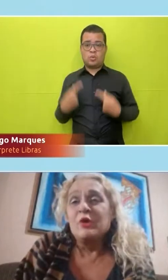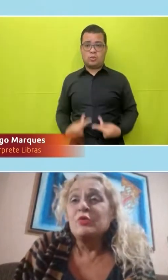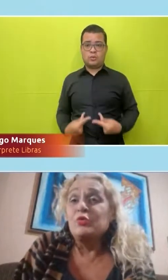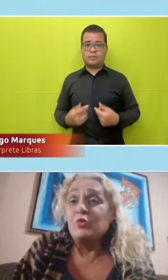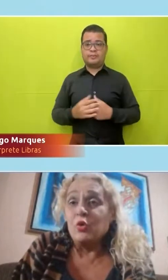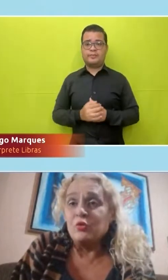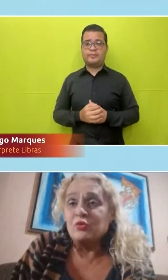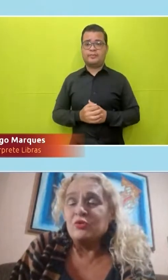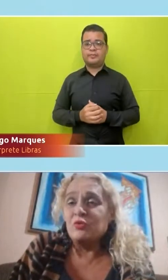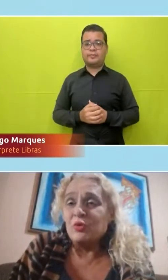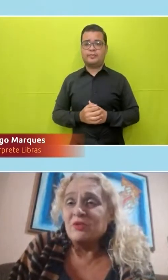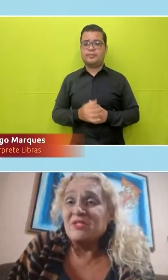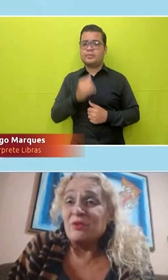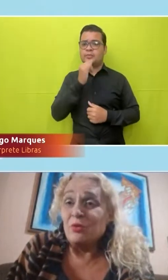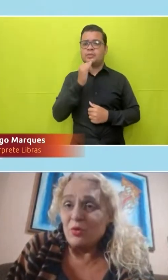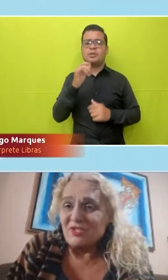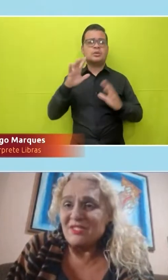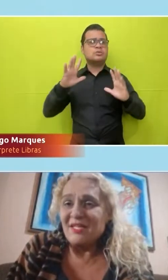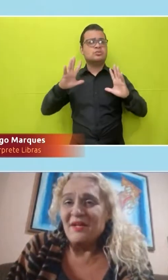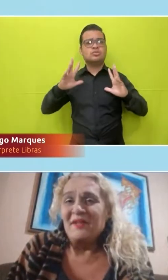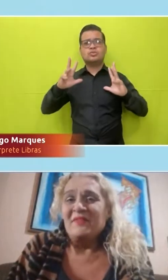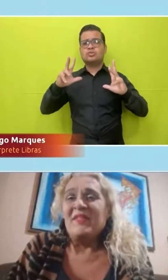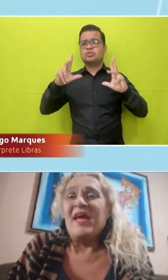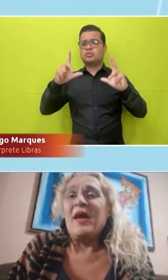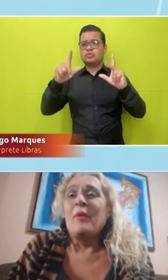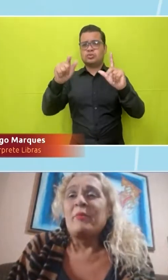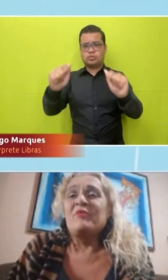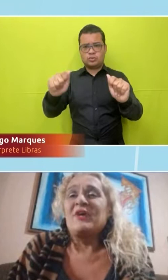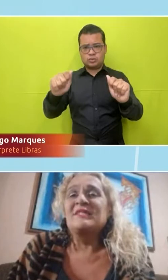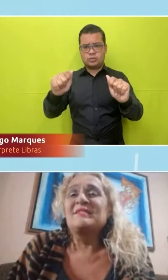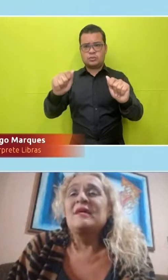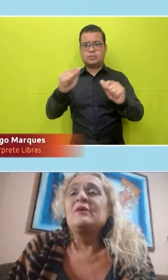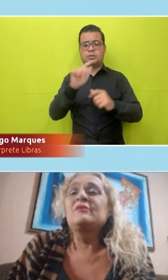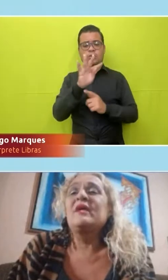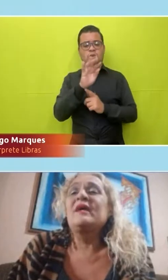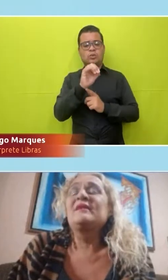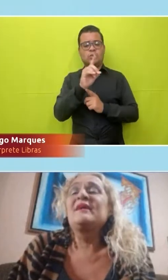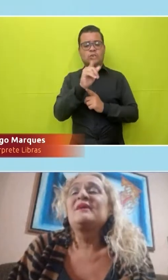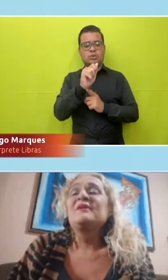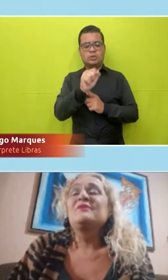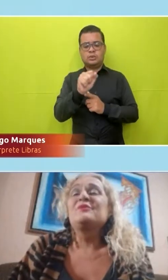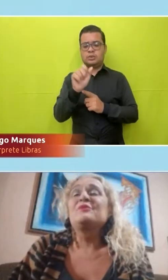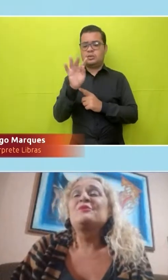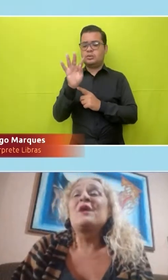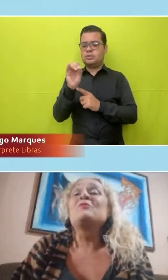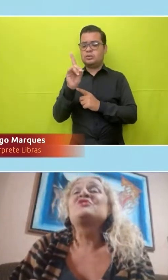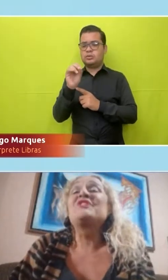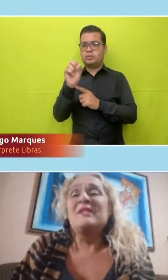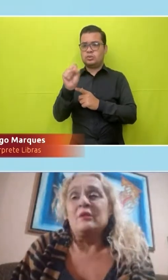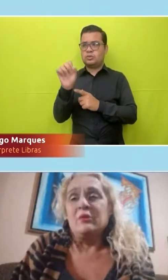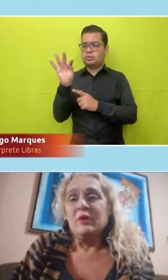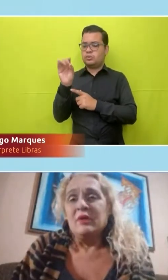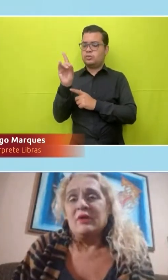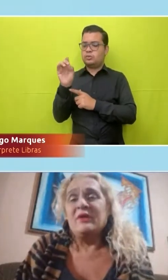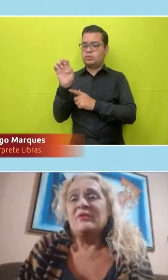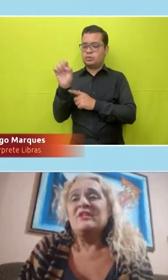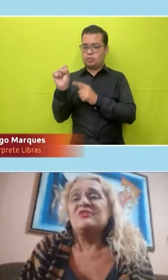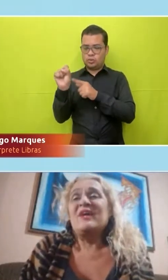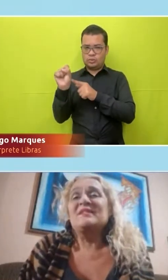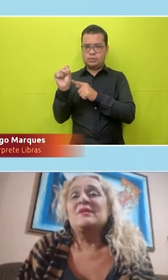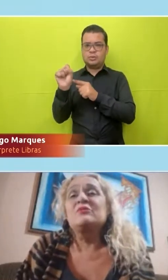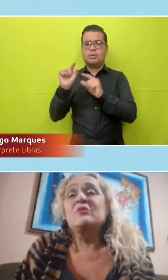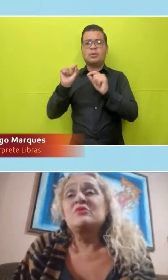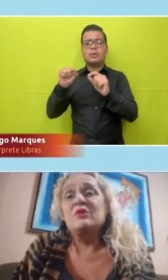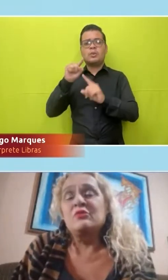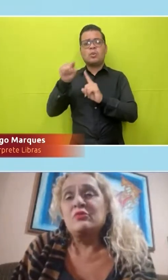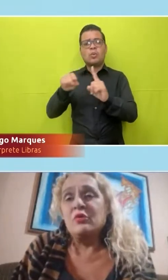falam todos, todas e todos, né? É uma provocação do não gênero, não